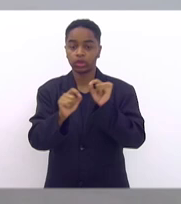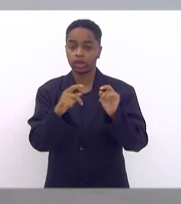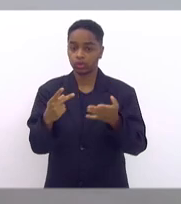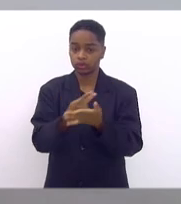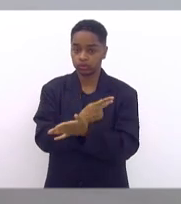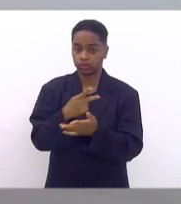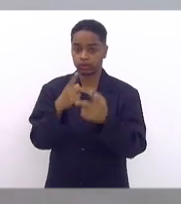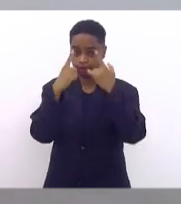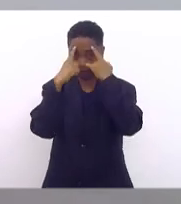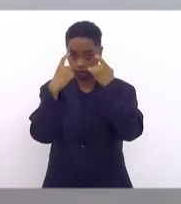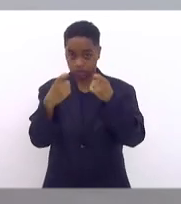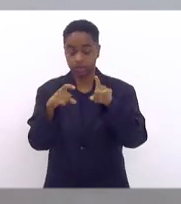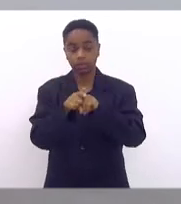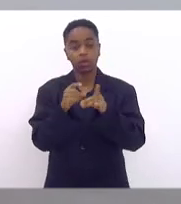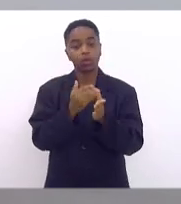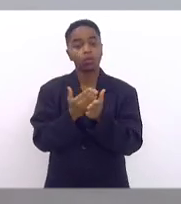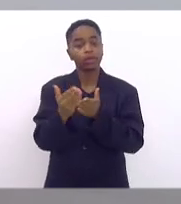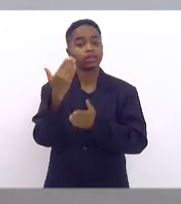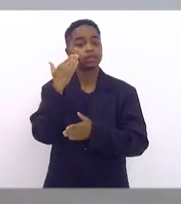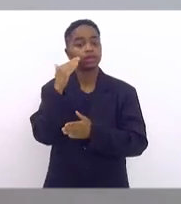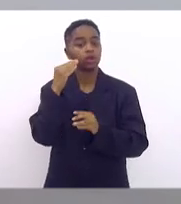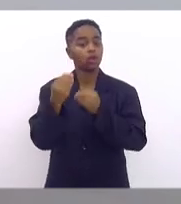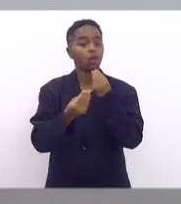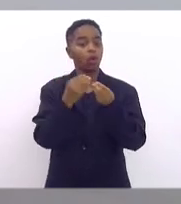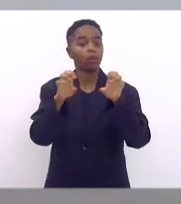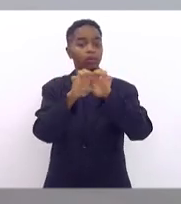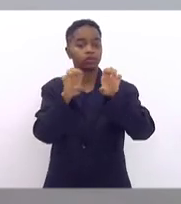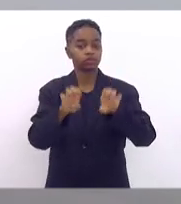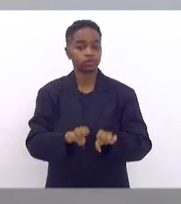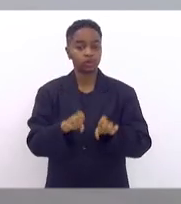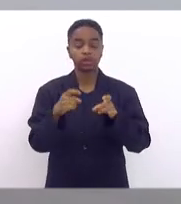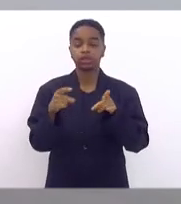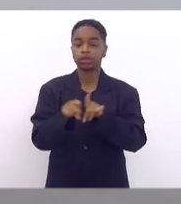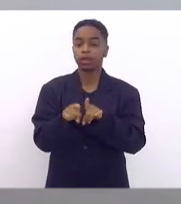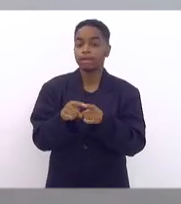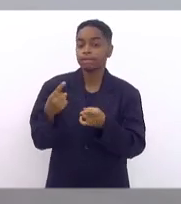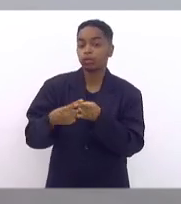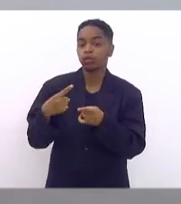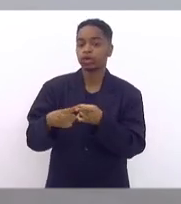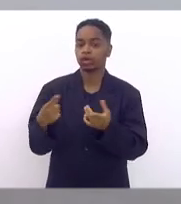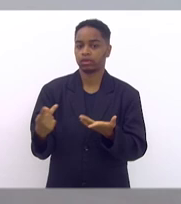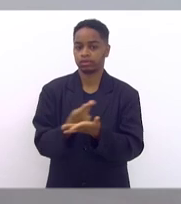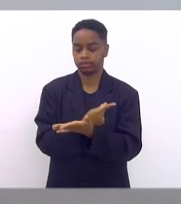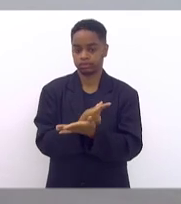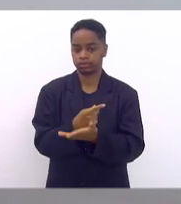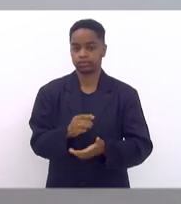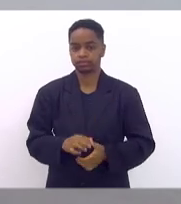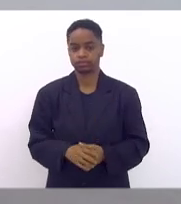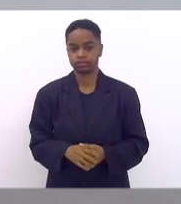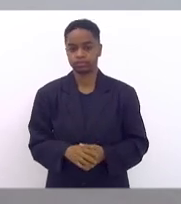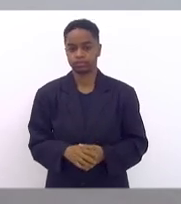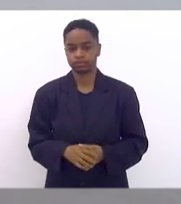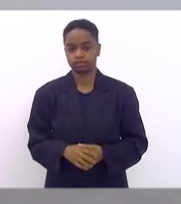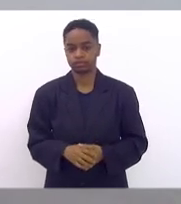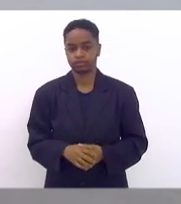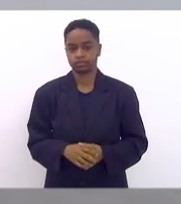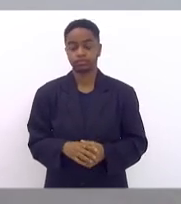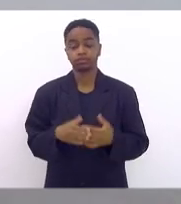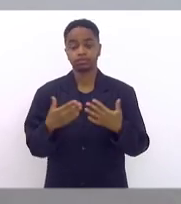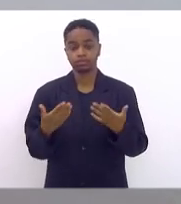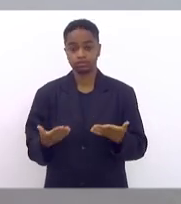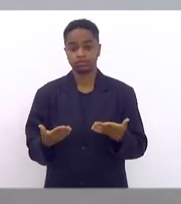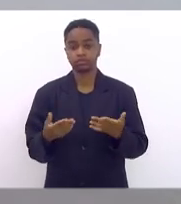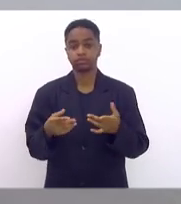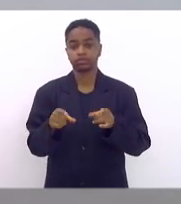também a estrutura dessa violência, o porquê que elas sofrem essa violência. E eu acredito que é importante